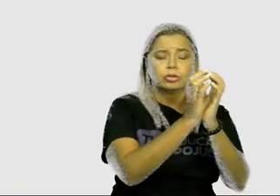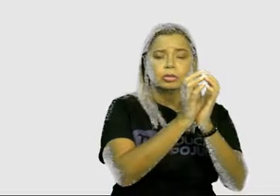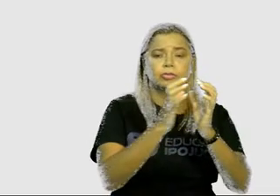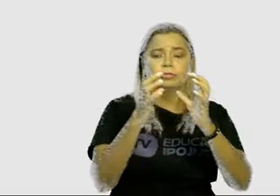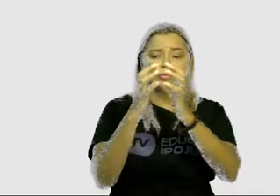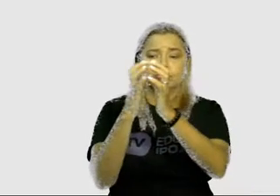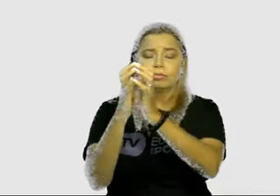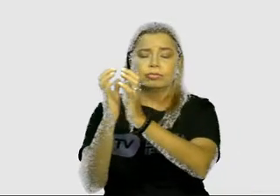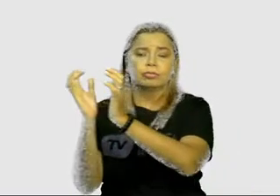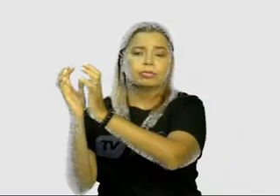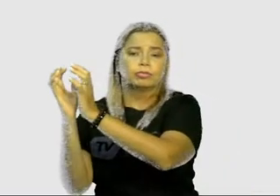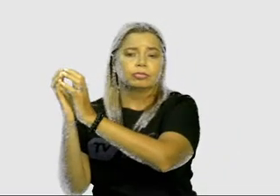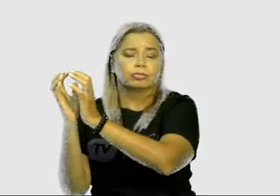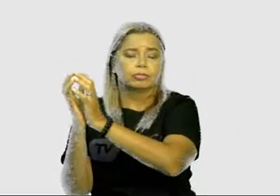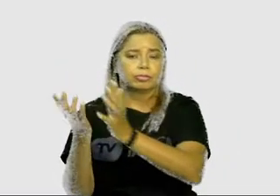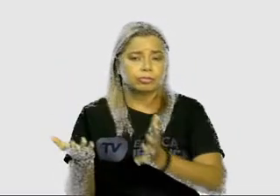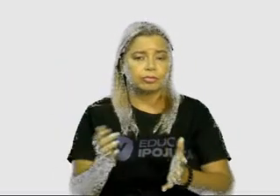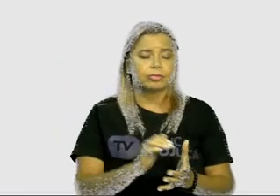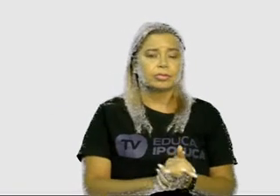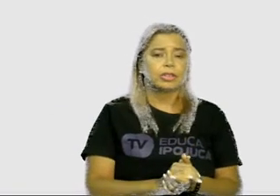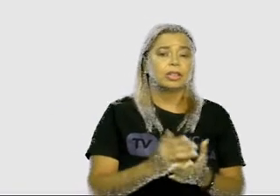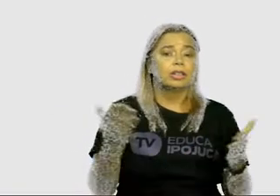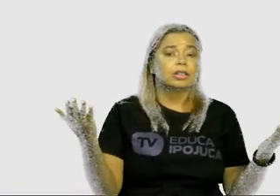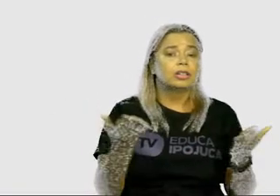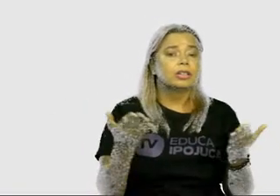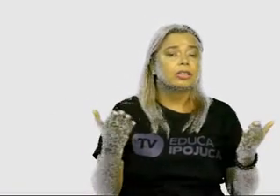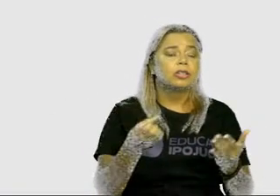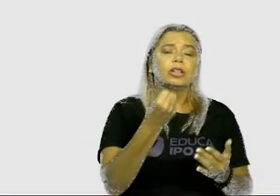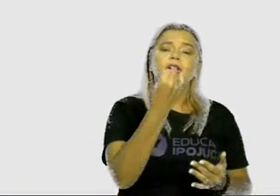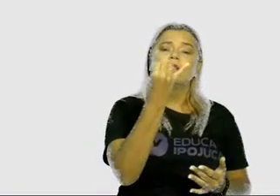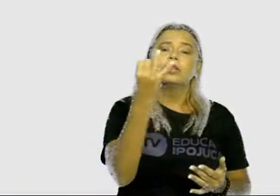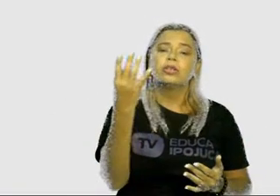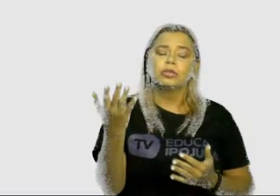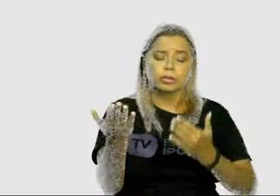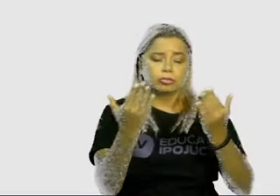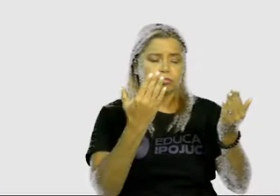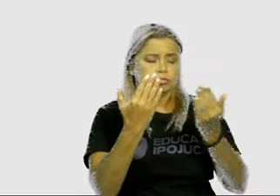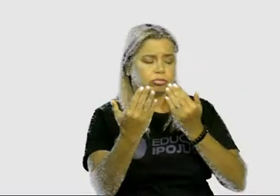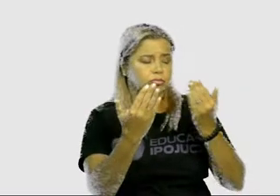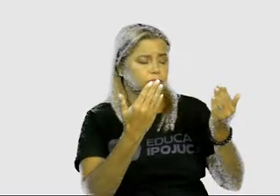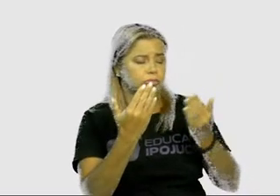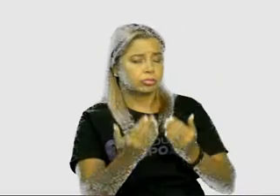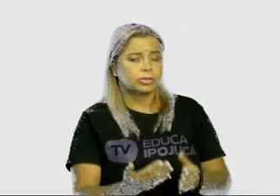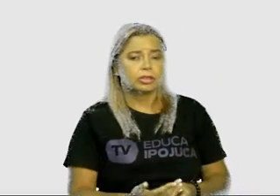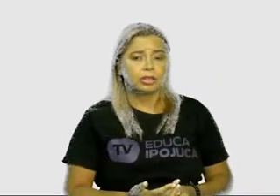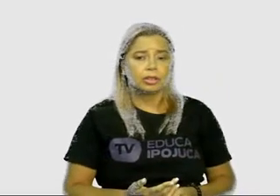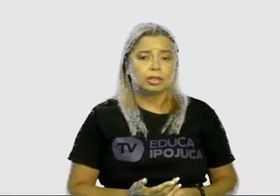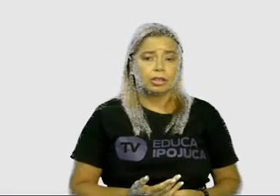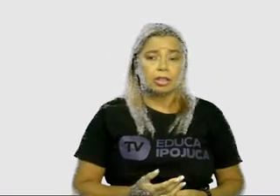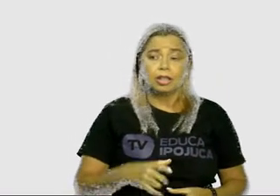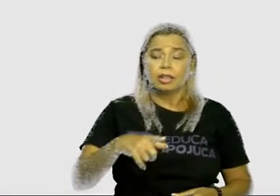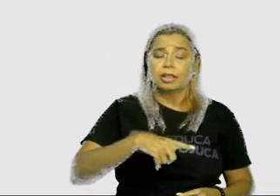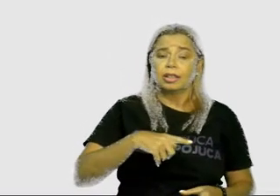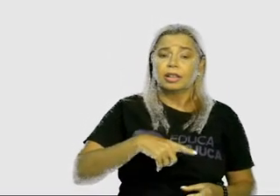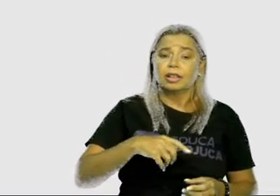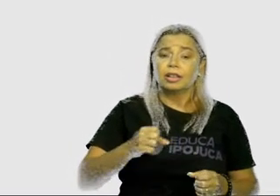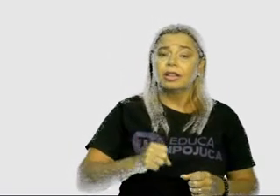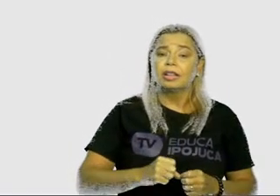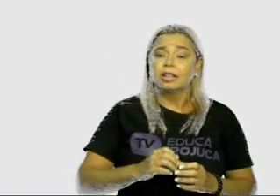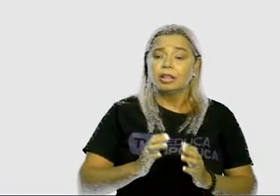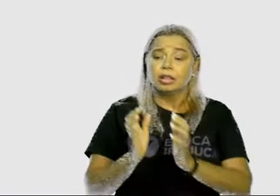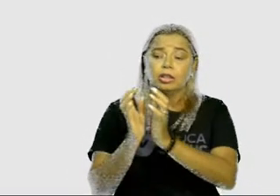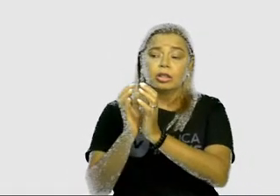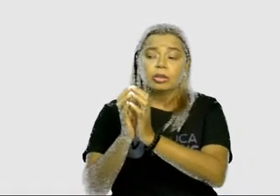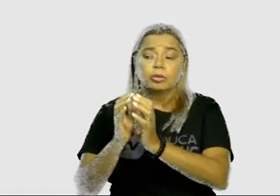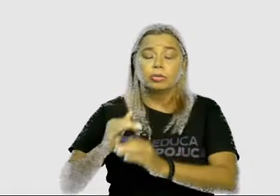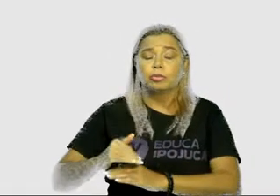contagem. Agora a gente vai contar e comparar para descobrir qual é o conjunto que tem maior quantidade. E isso a